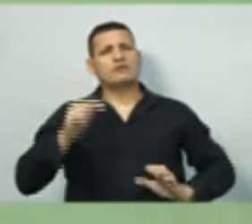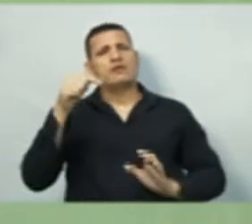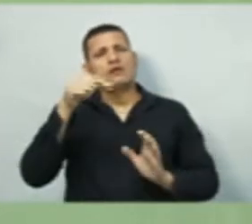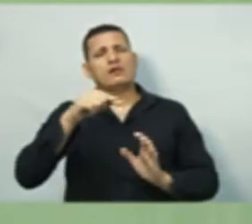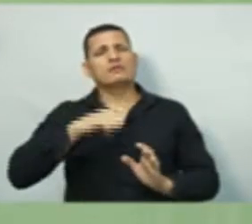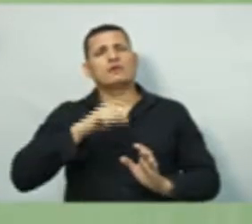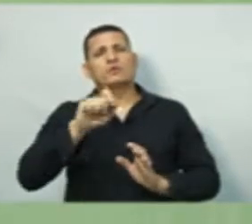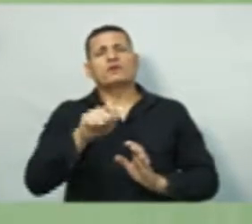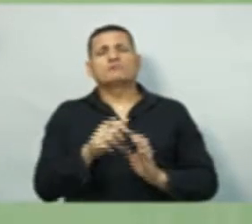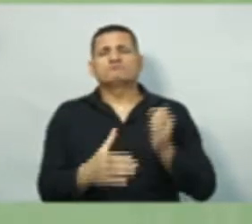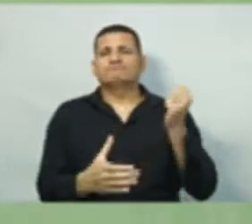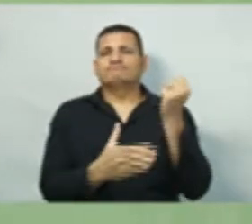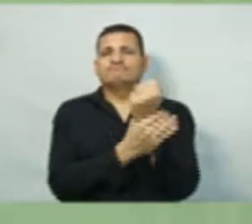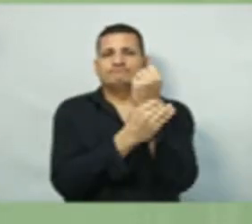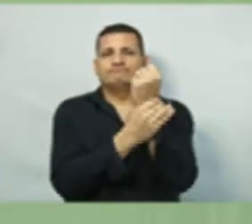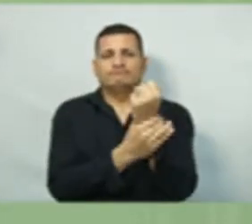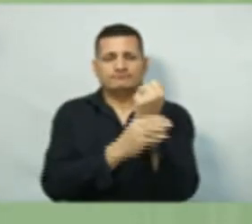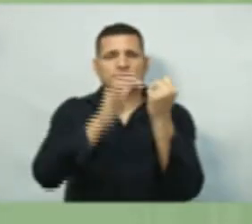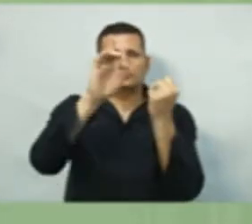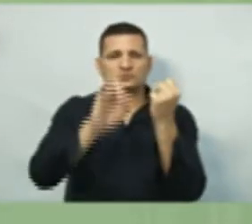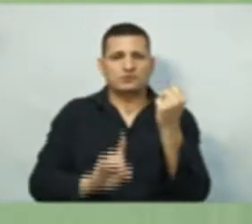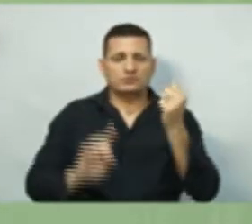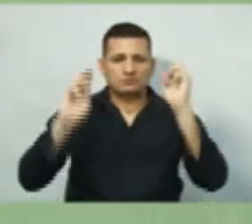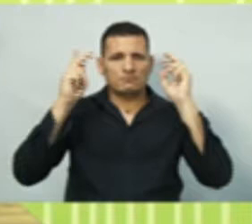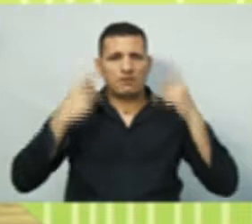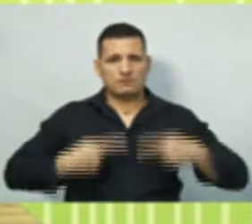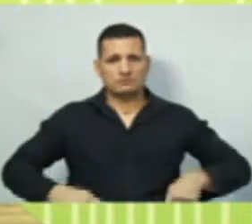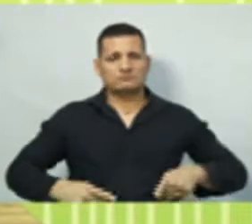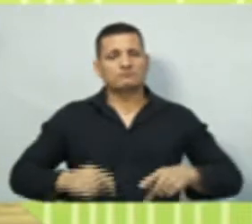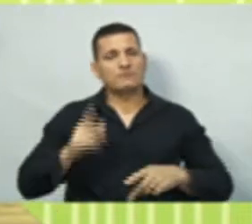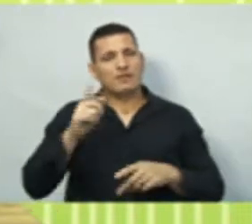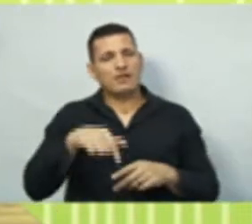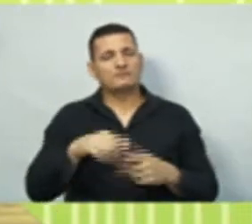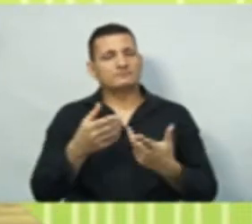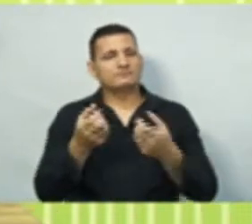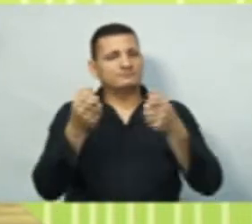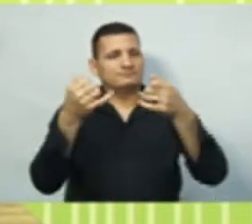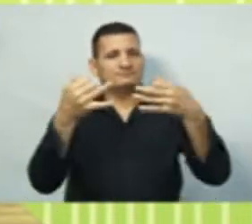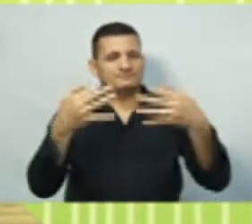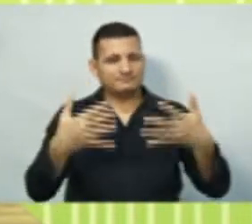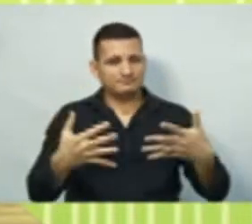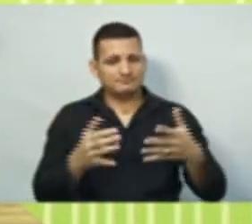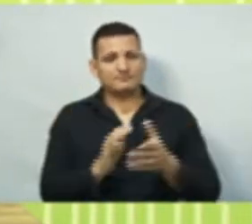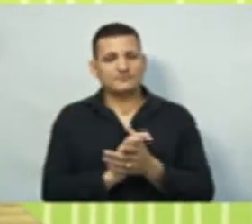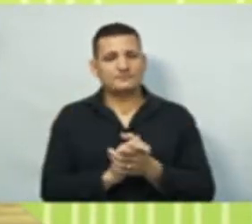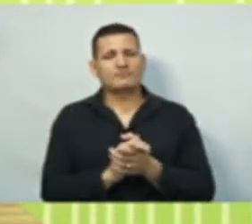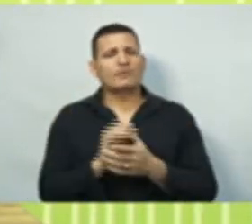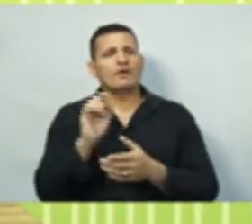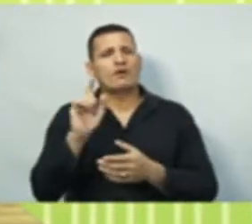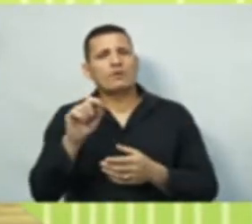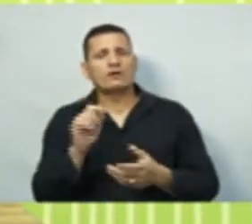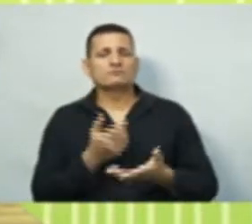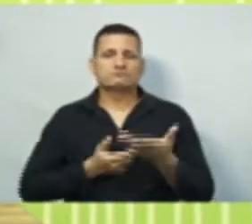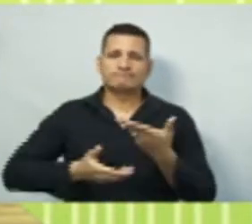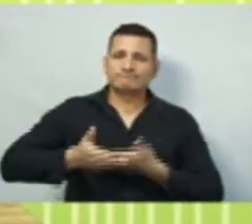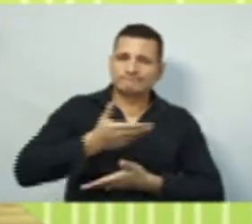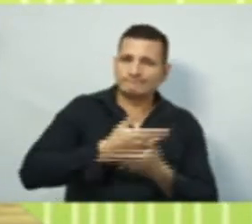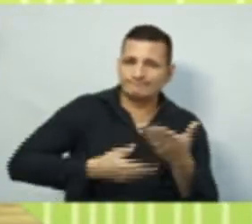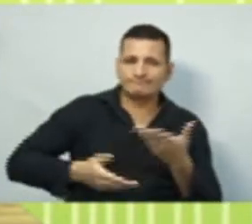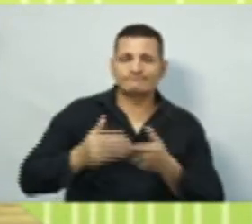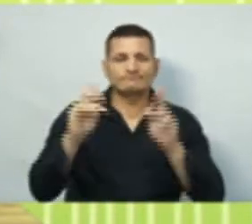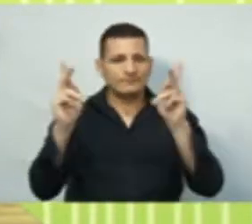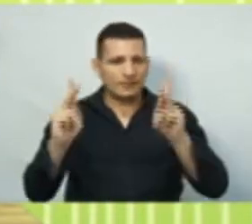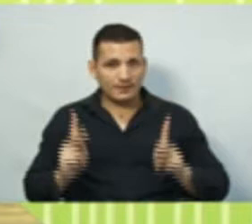concretizar os direitos humanos, que foi ao que nós acabamos de ver, que é o espírito de solidariedade, de